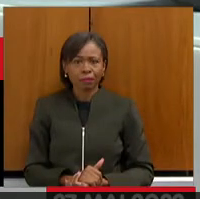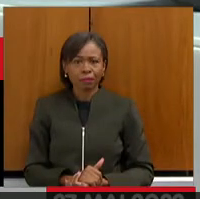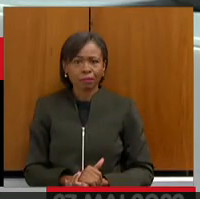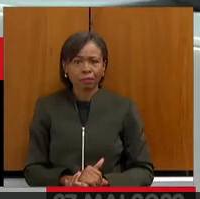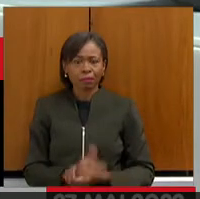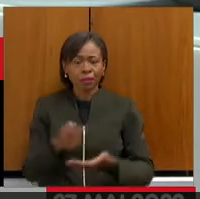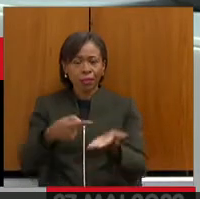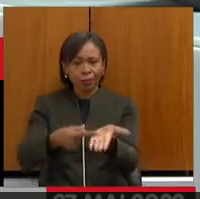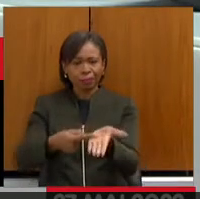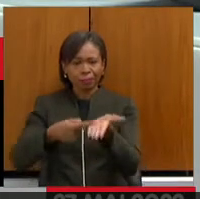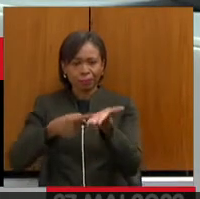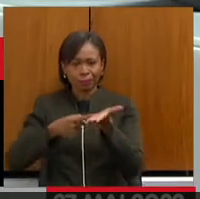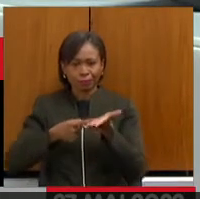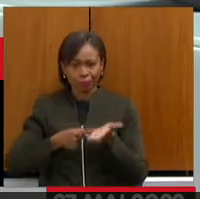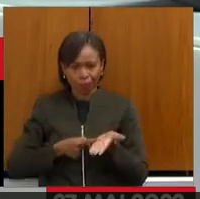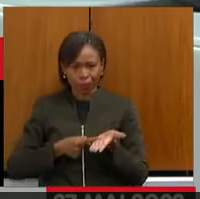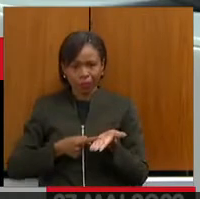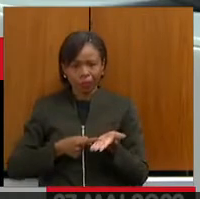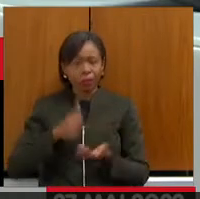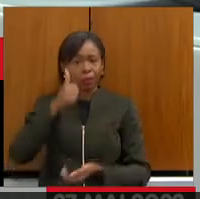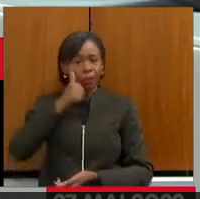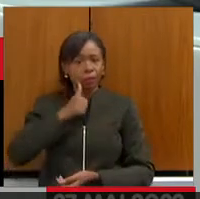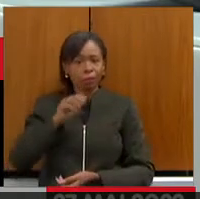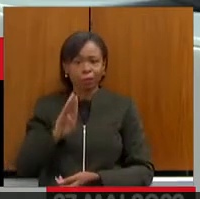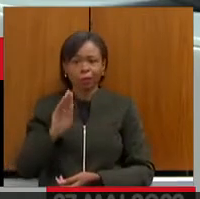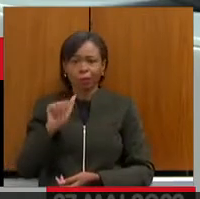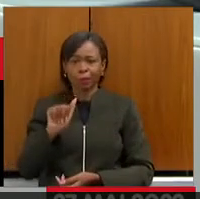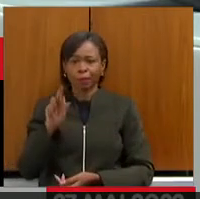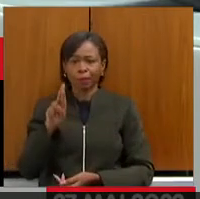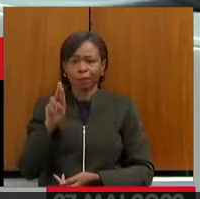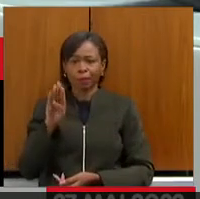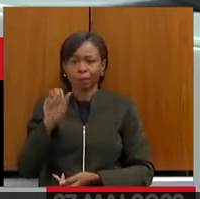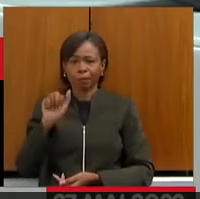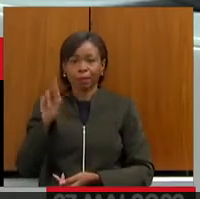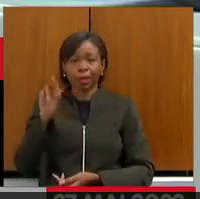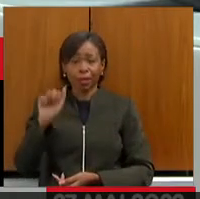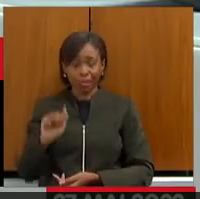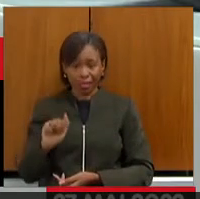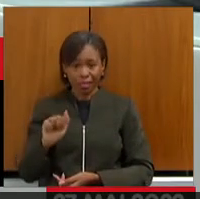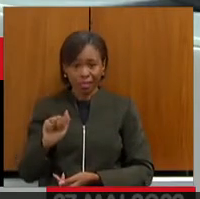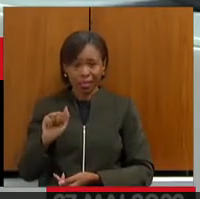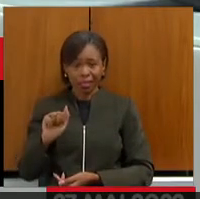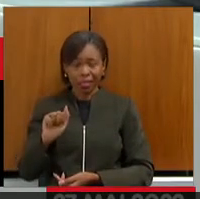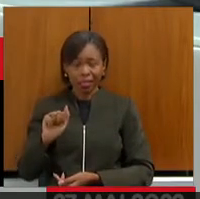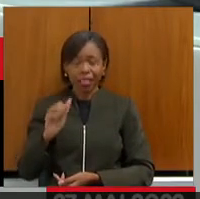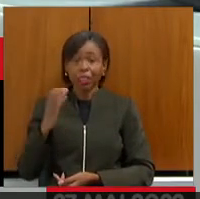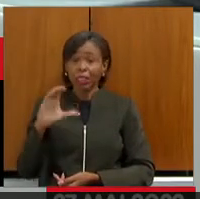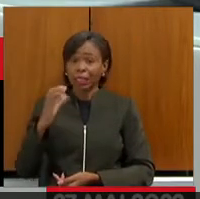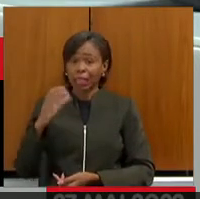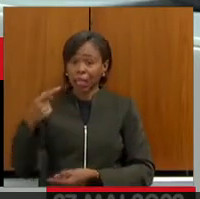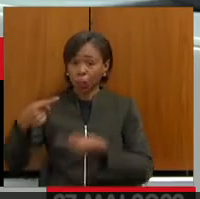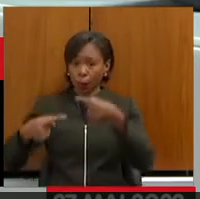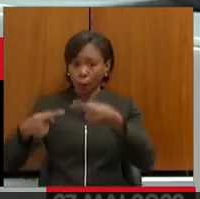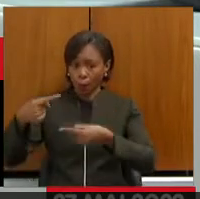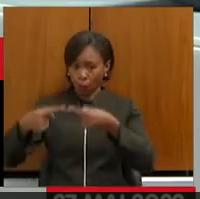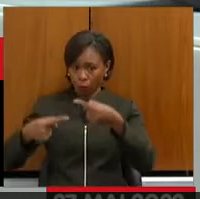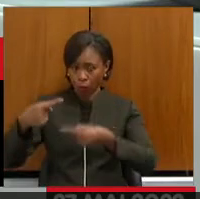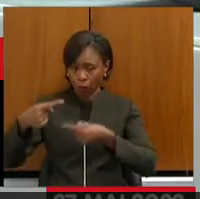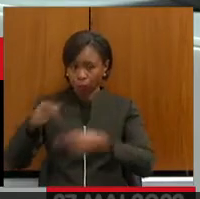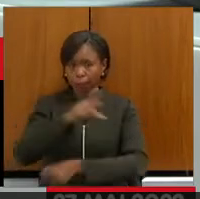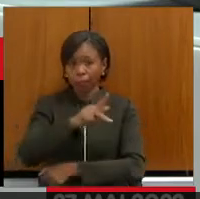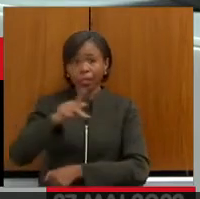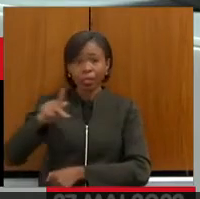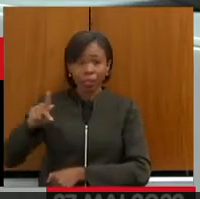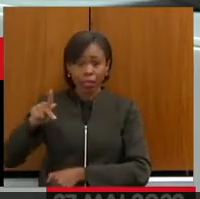e convidamos agora a senhora Bárbara Ravenna graduada em ciências políticas e Presidente Estadual